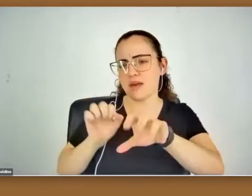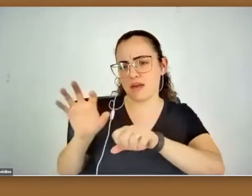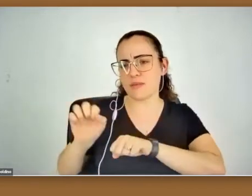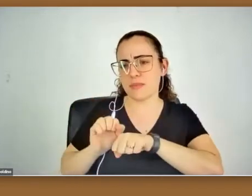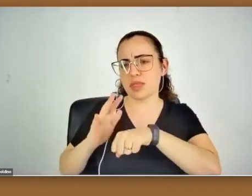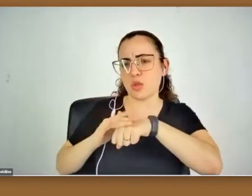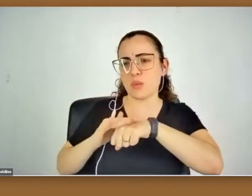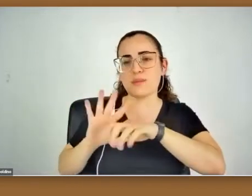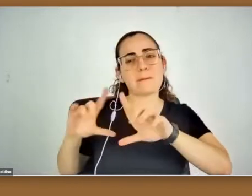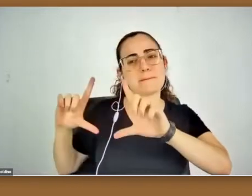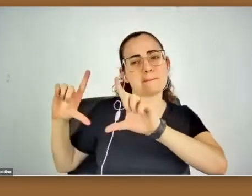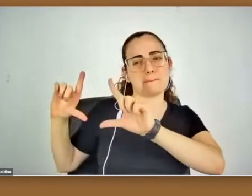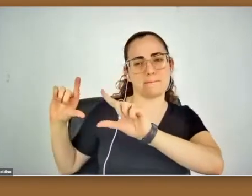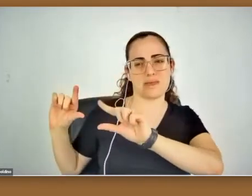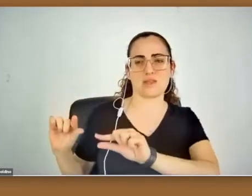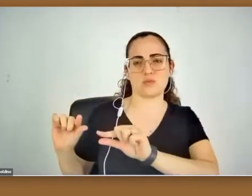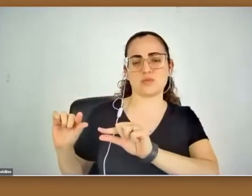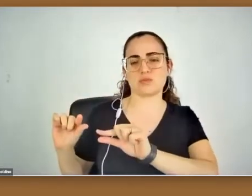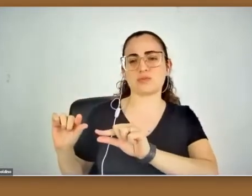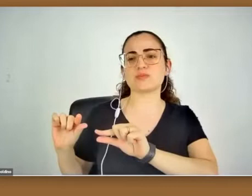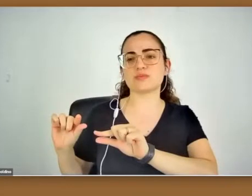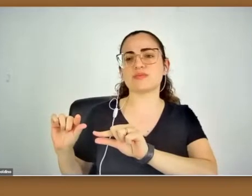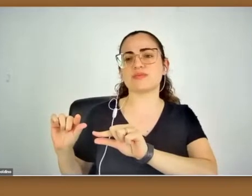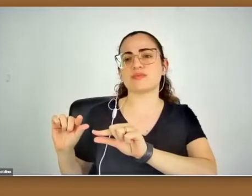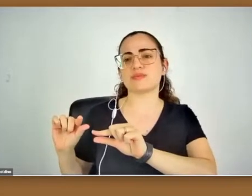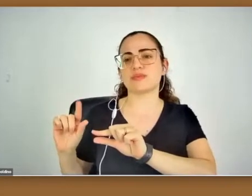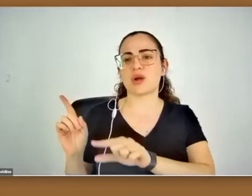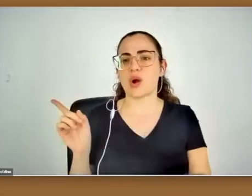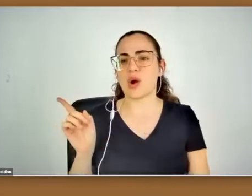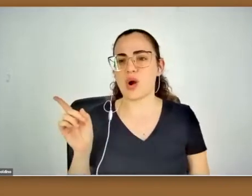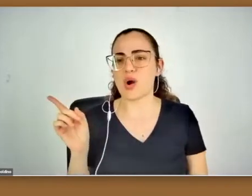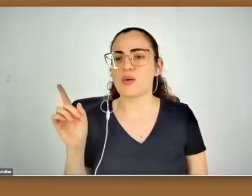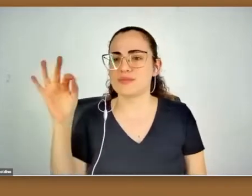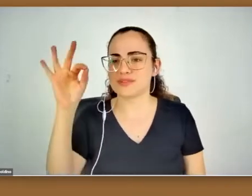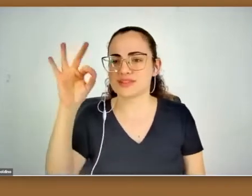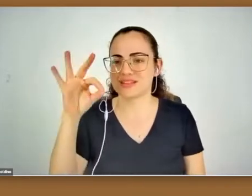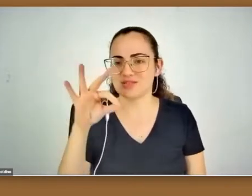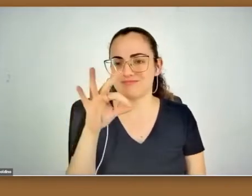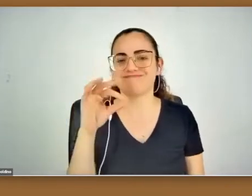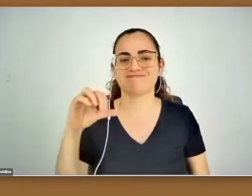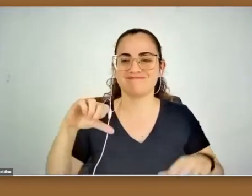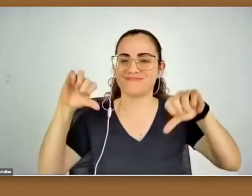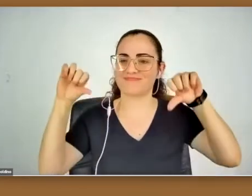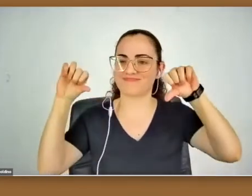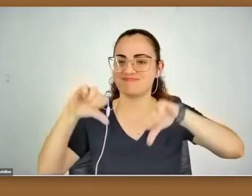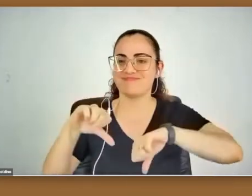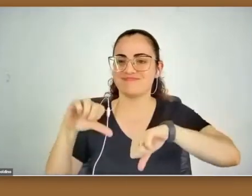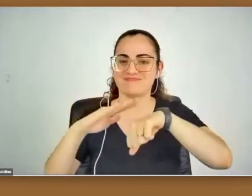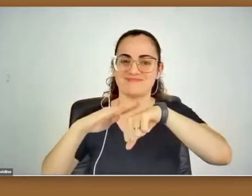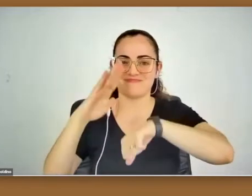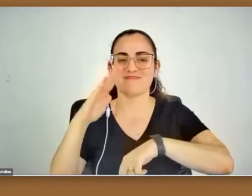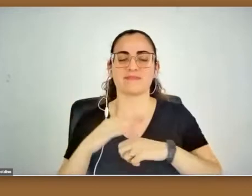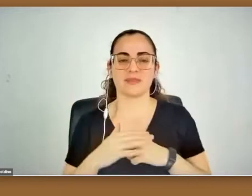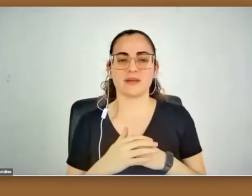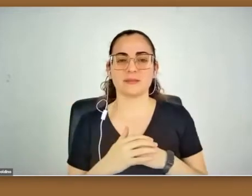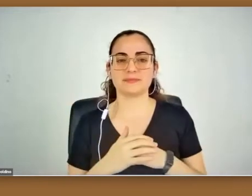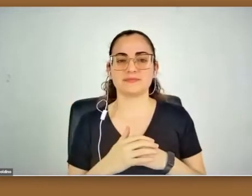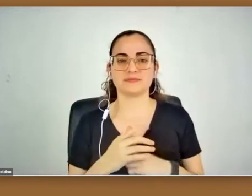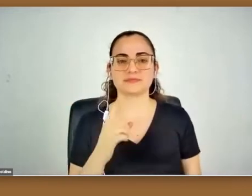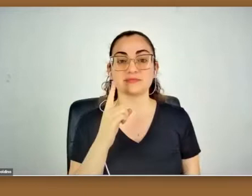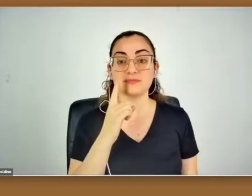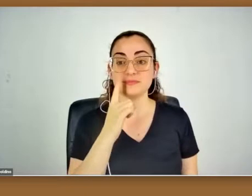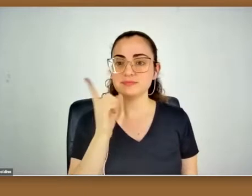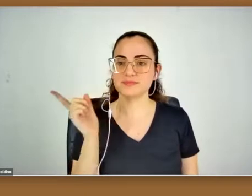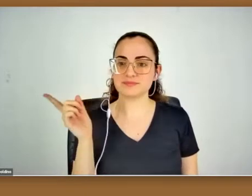doenças. Vocês vão ver que eles são bem menos do que os mosquitos. E aí, se a gente for fazer uma comparação